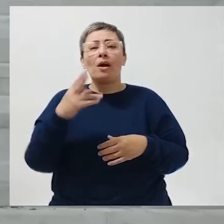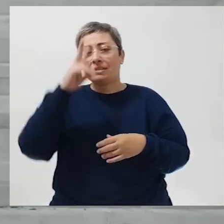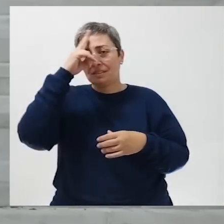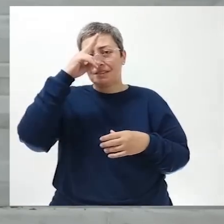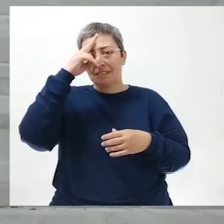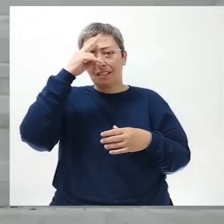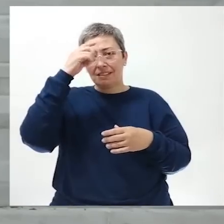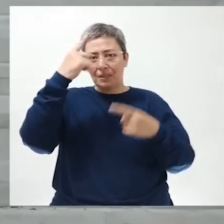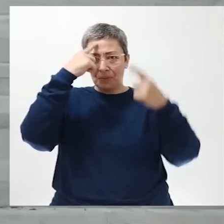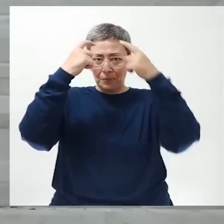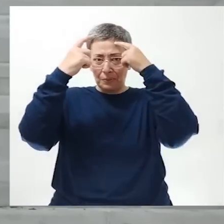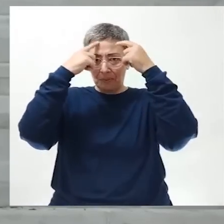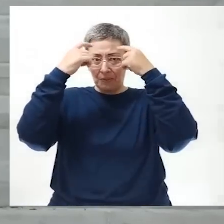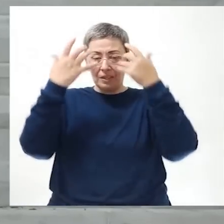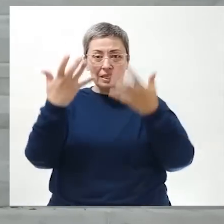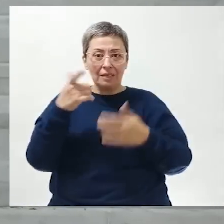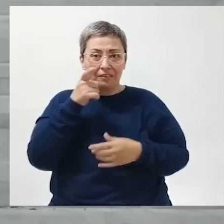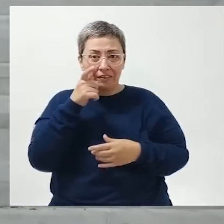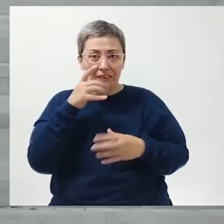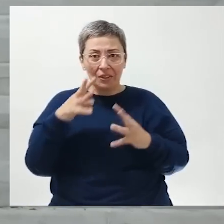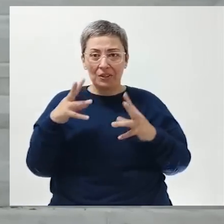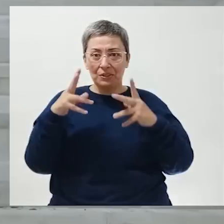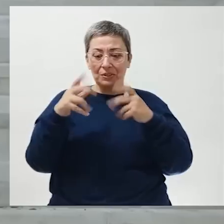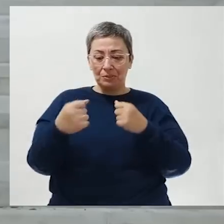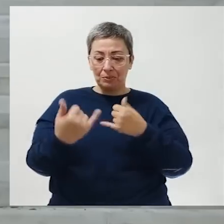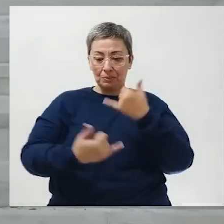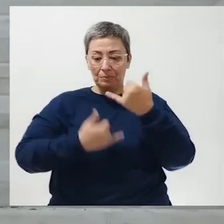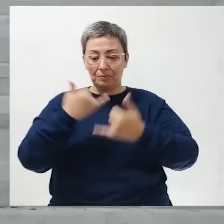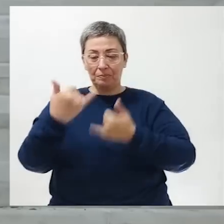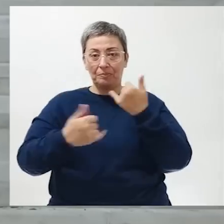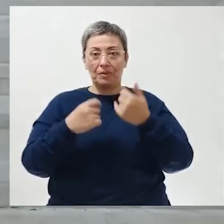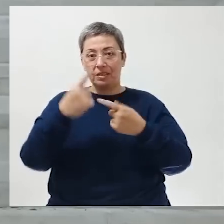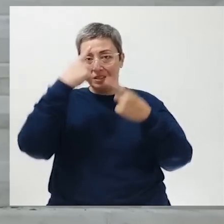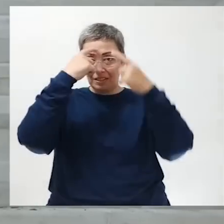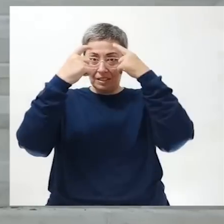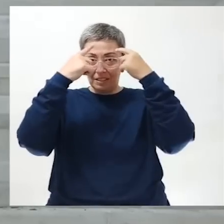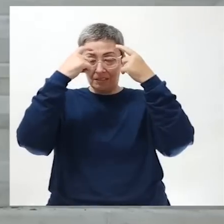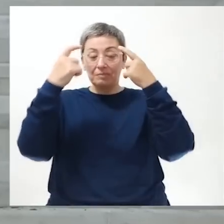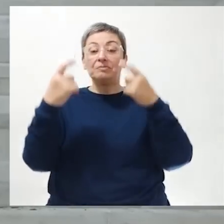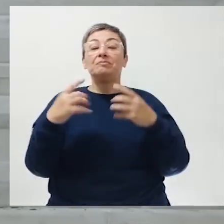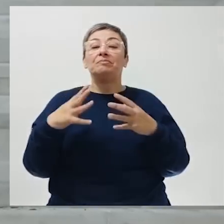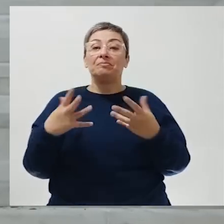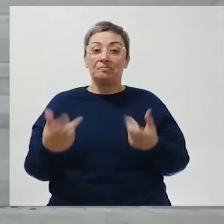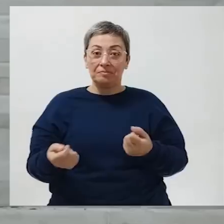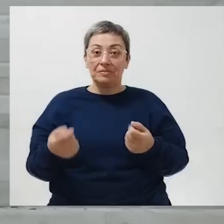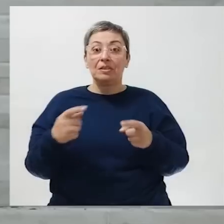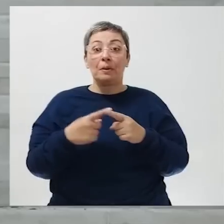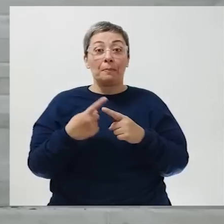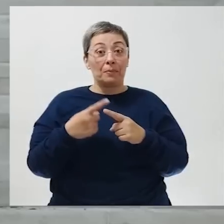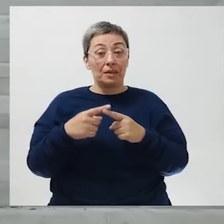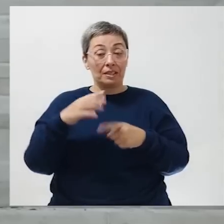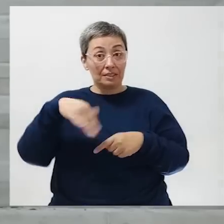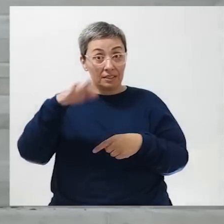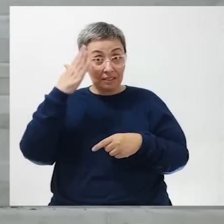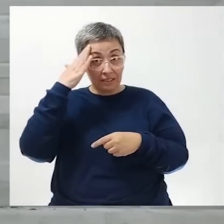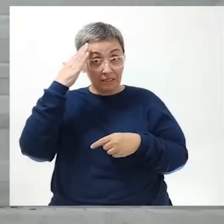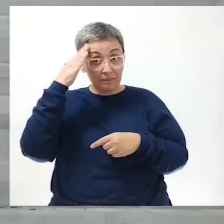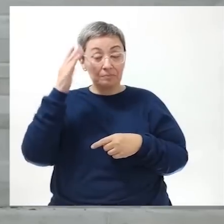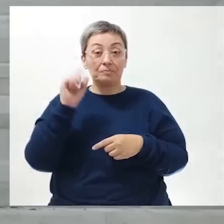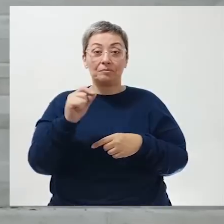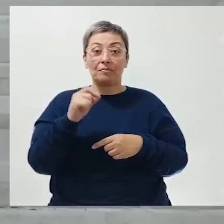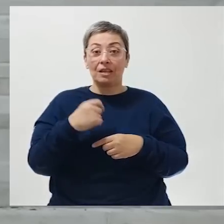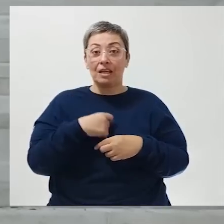histórias vocês criaram? Eu quero ver todo mundo brincando, criando, inventando. Porque vocês já sabem,